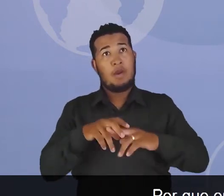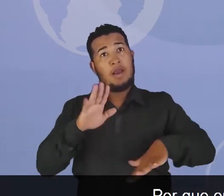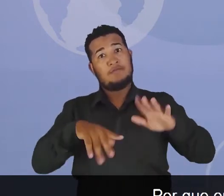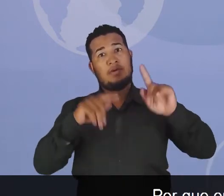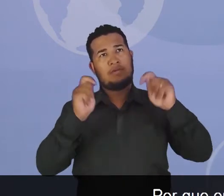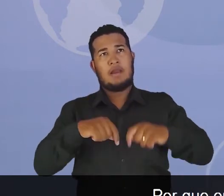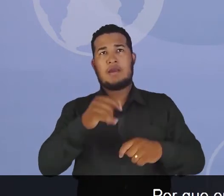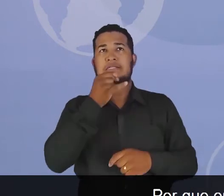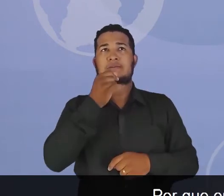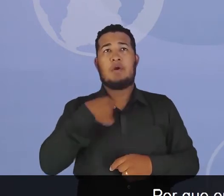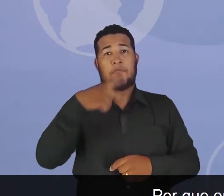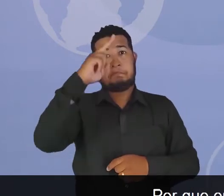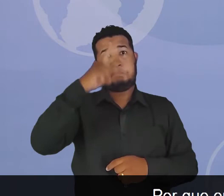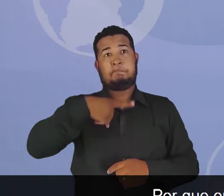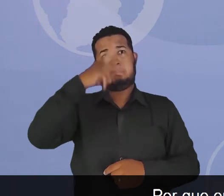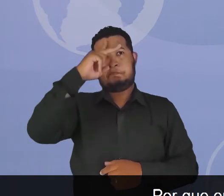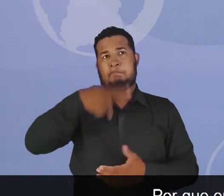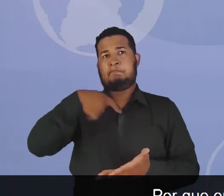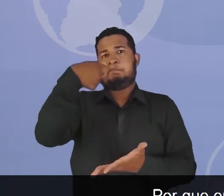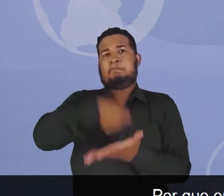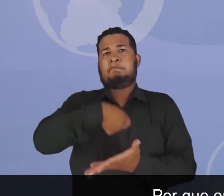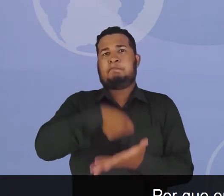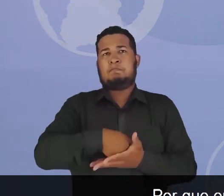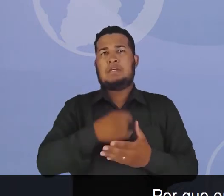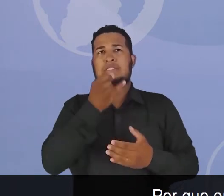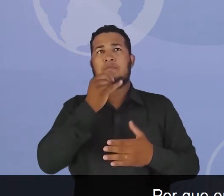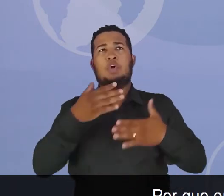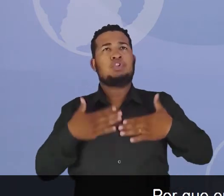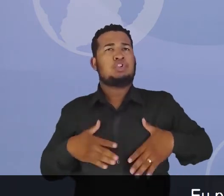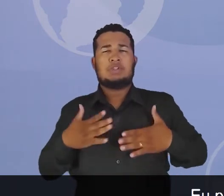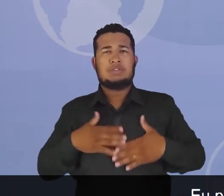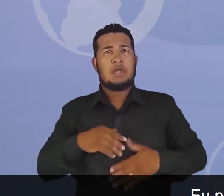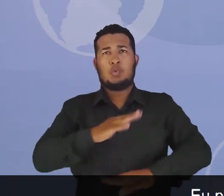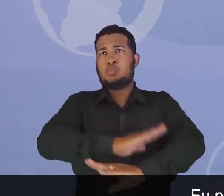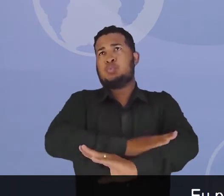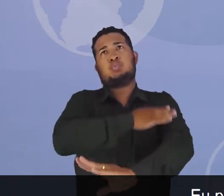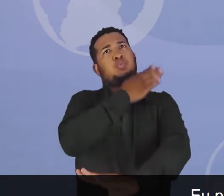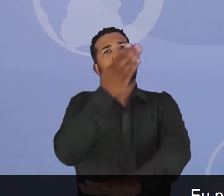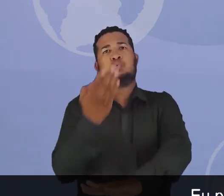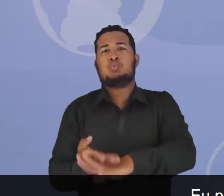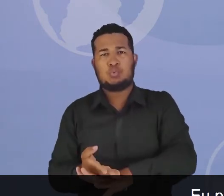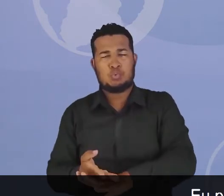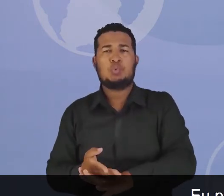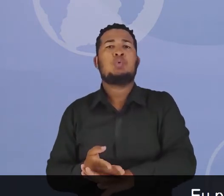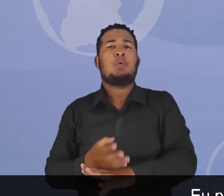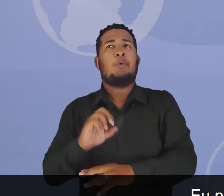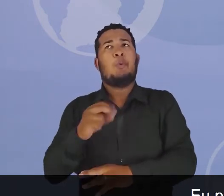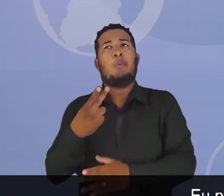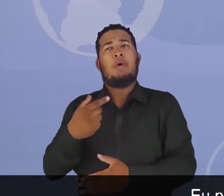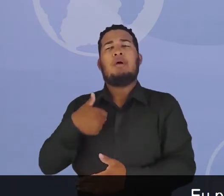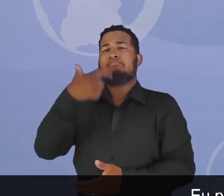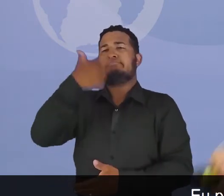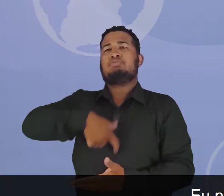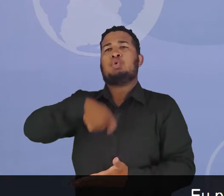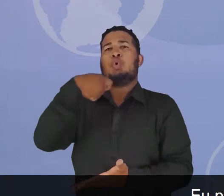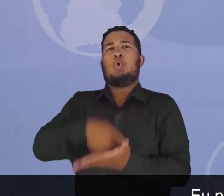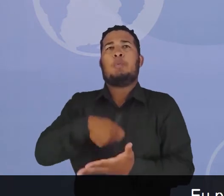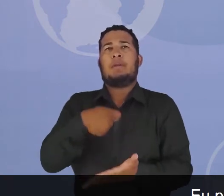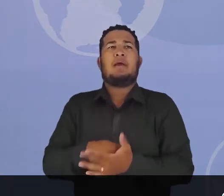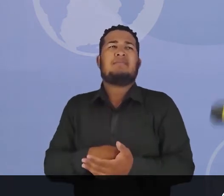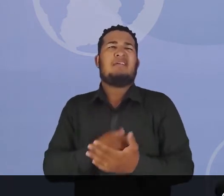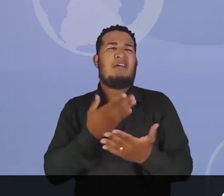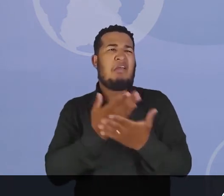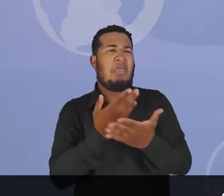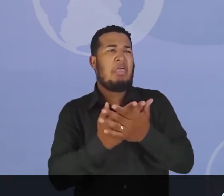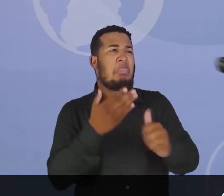sei lá, a obrigação de descansar o dia todo, eu posso me impor a obrigação, por exemplo, de matar a aula,